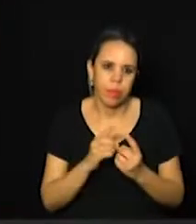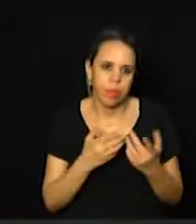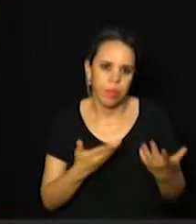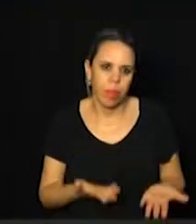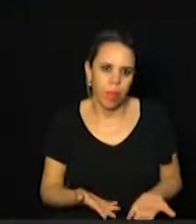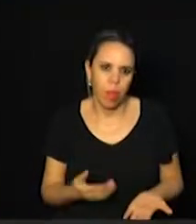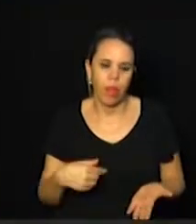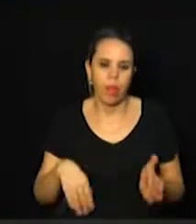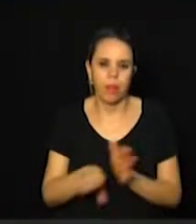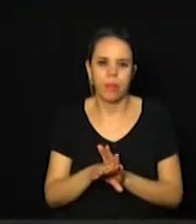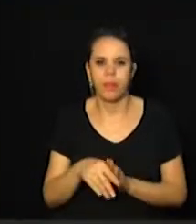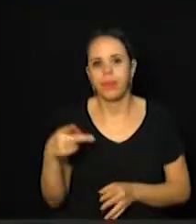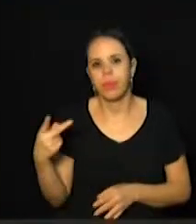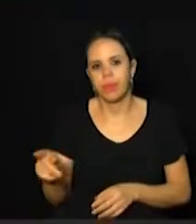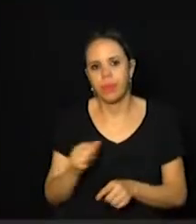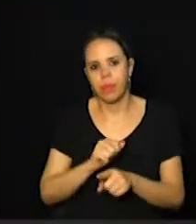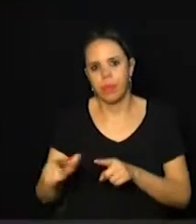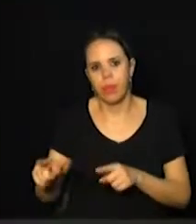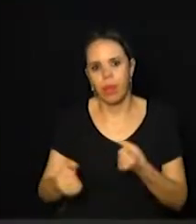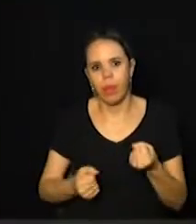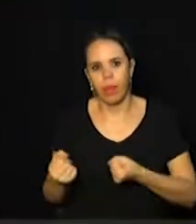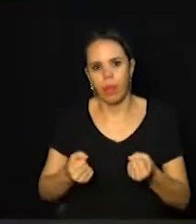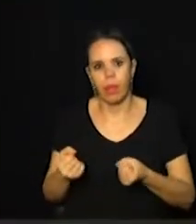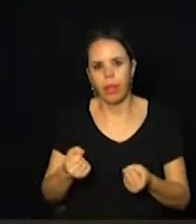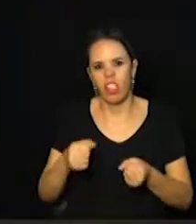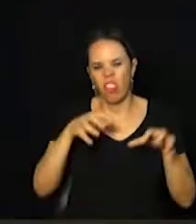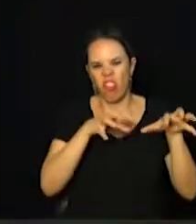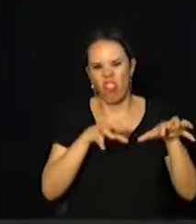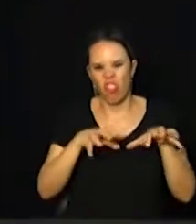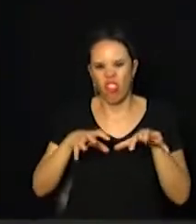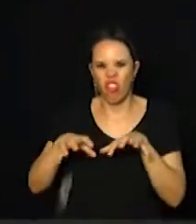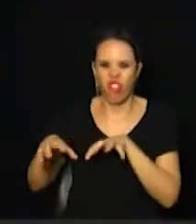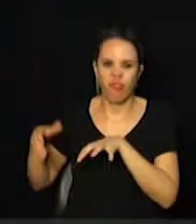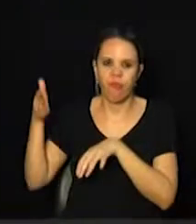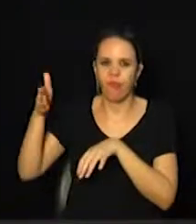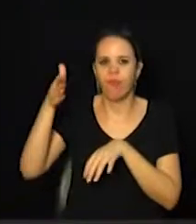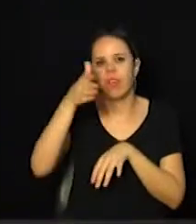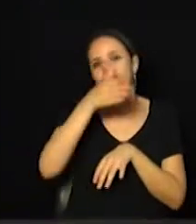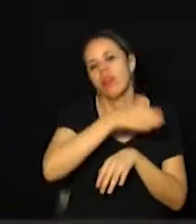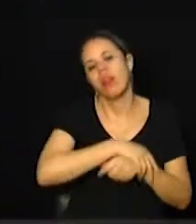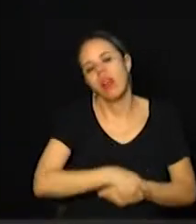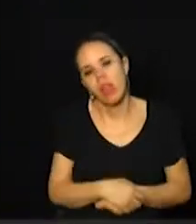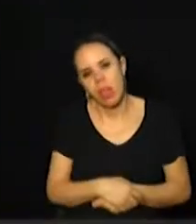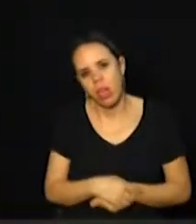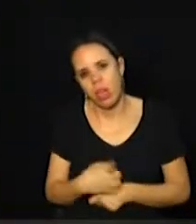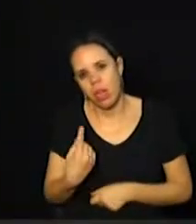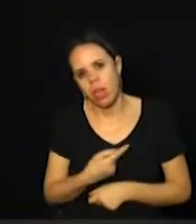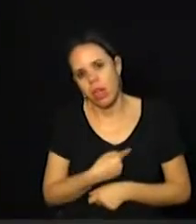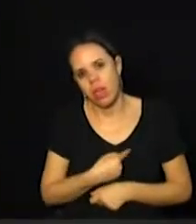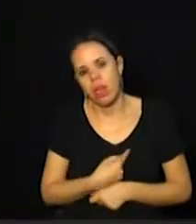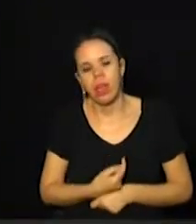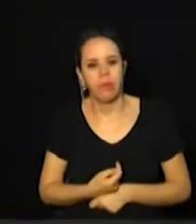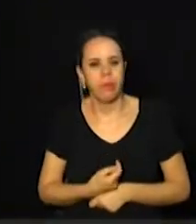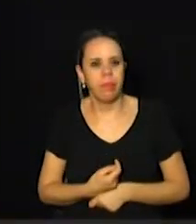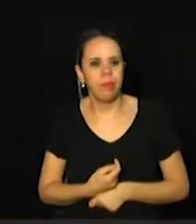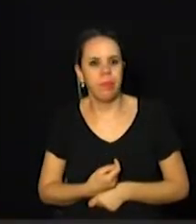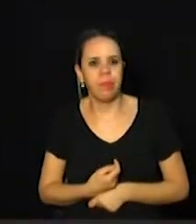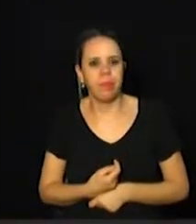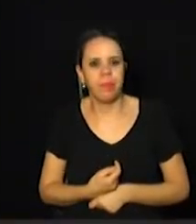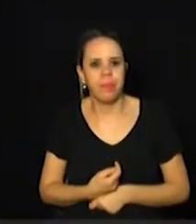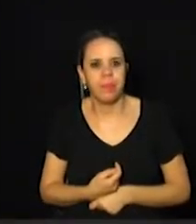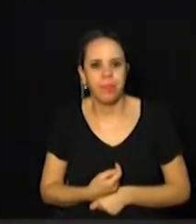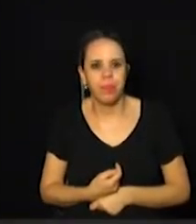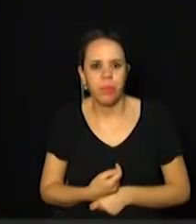nós chegamos lá alugamos um carro uma chuva tremenda tremenda nosso nosso o